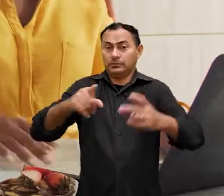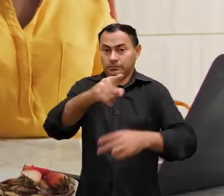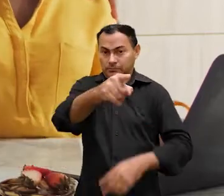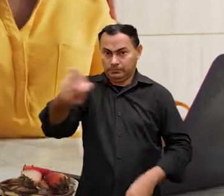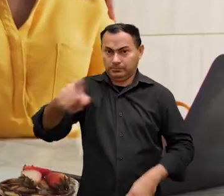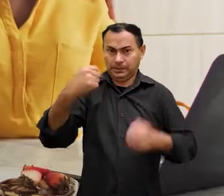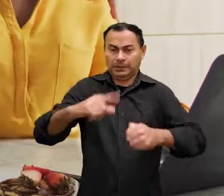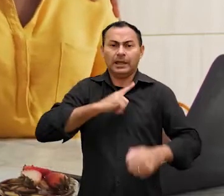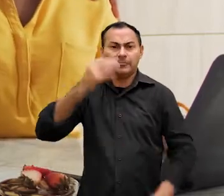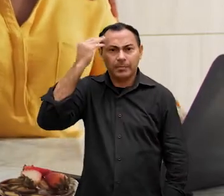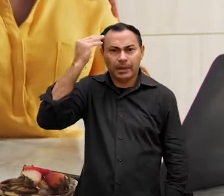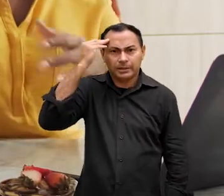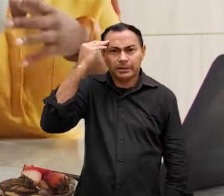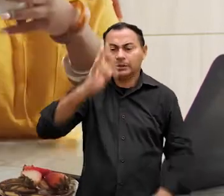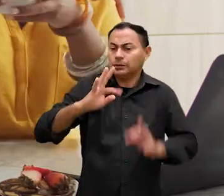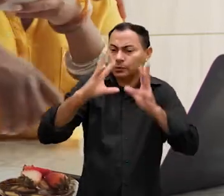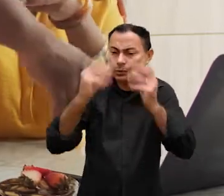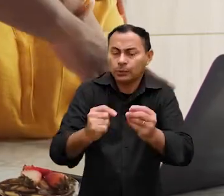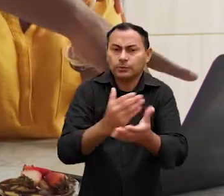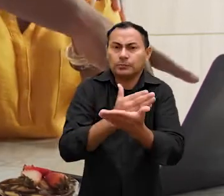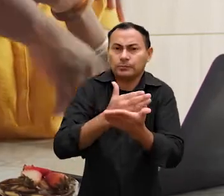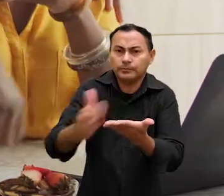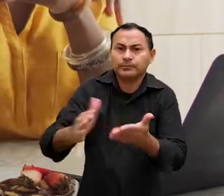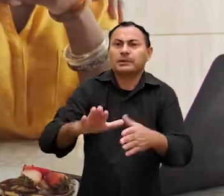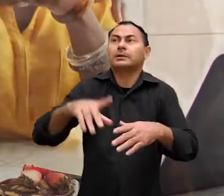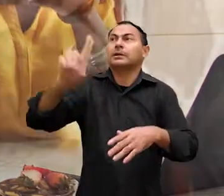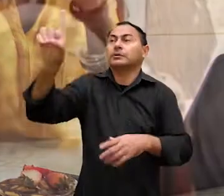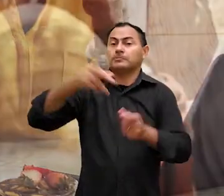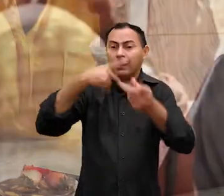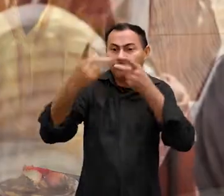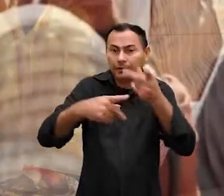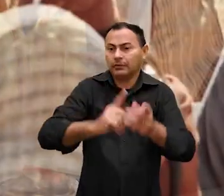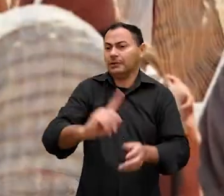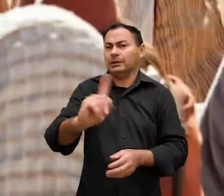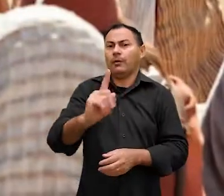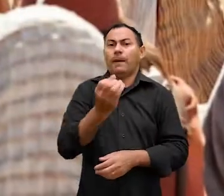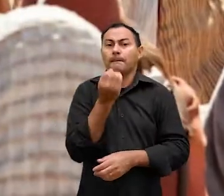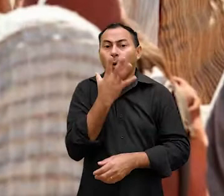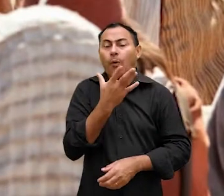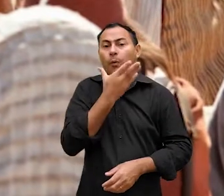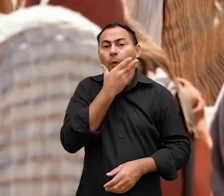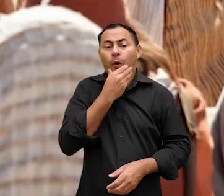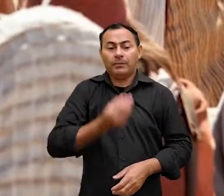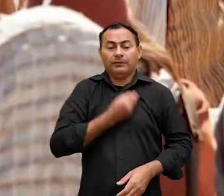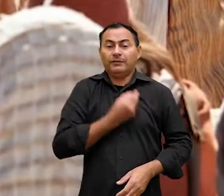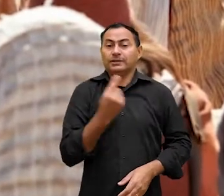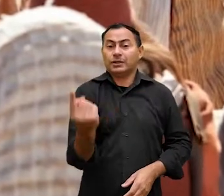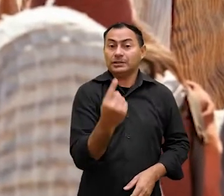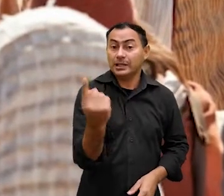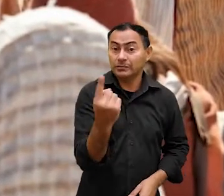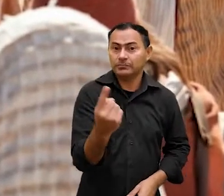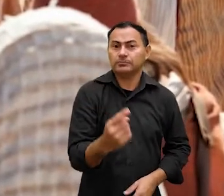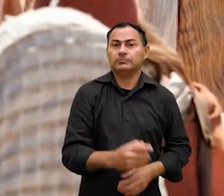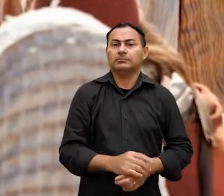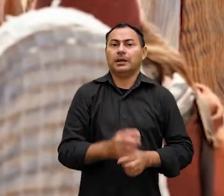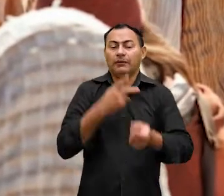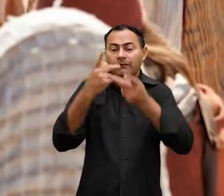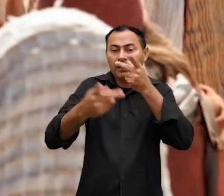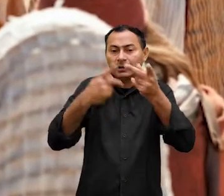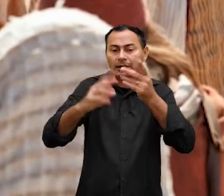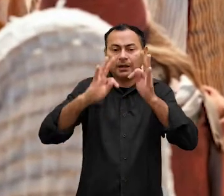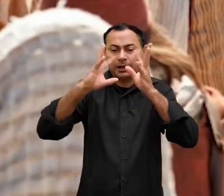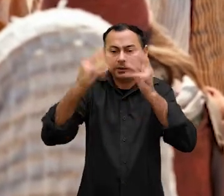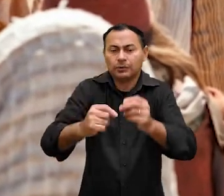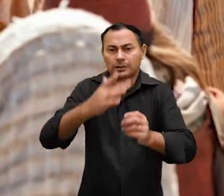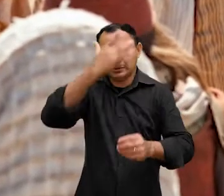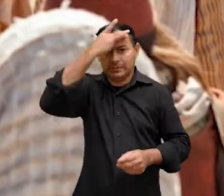você deve ter em mente é que tudo começou quando Deus disse, não é bom que o homem esteja só, referindo-se a